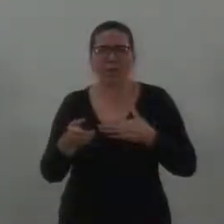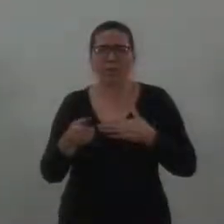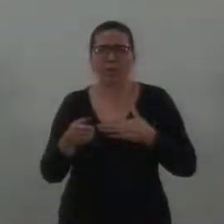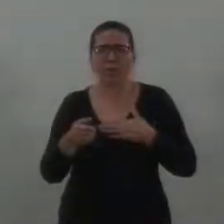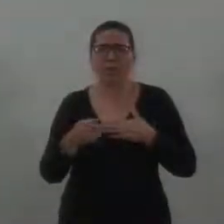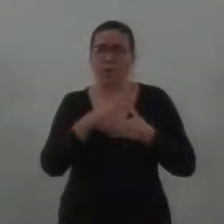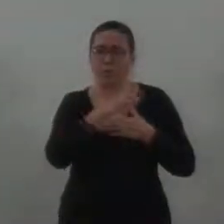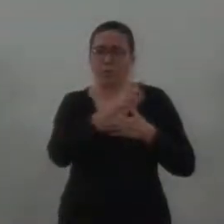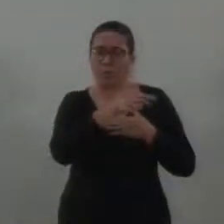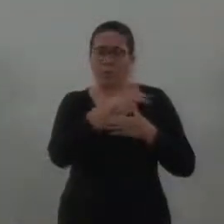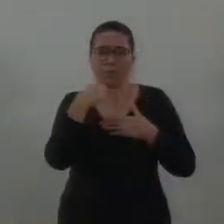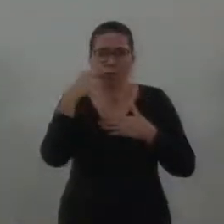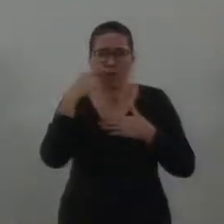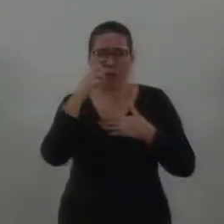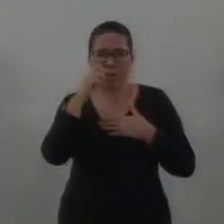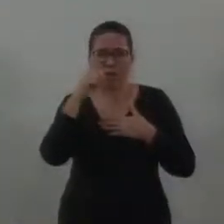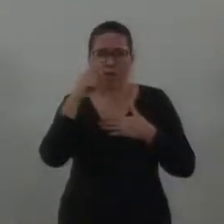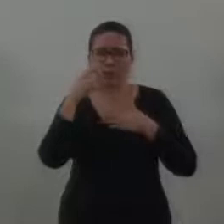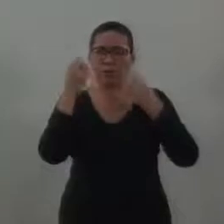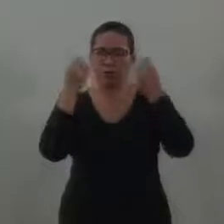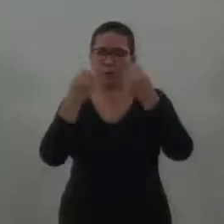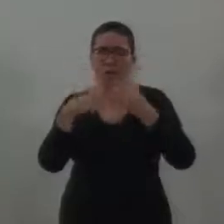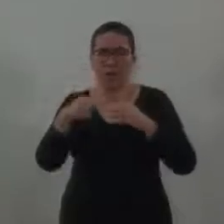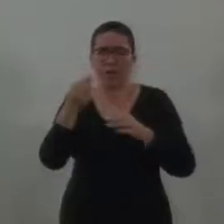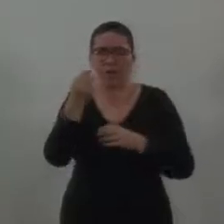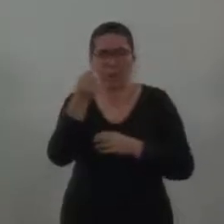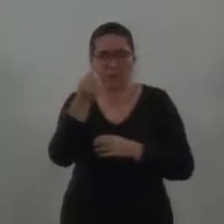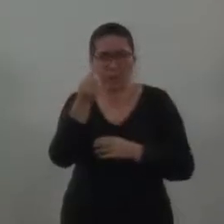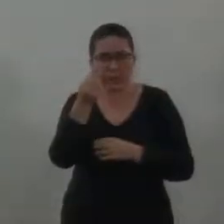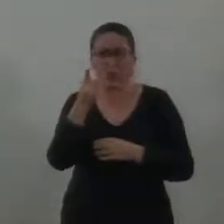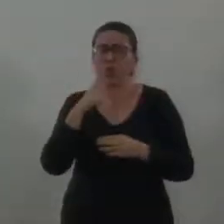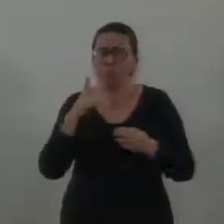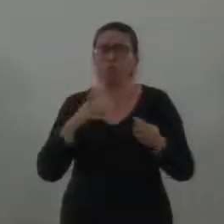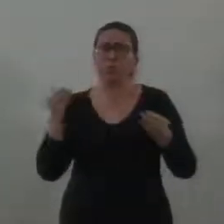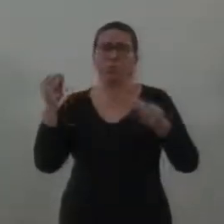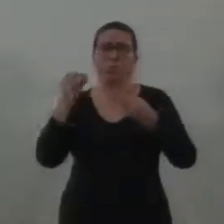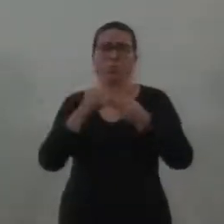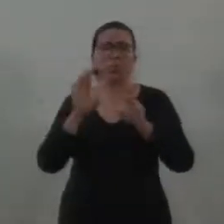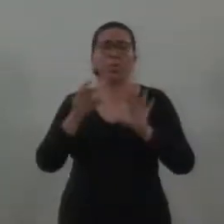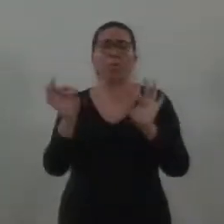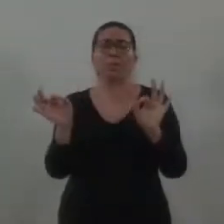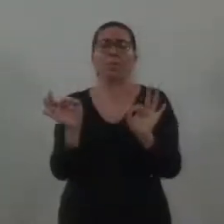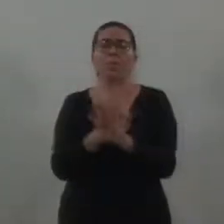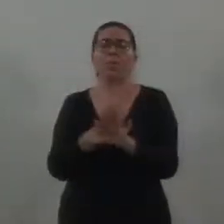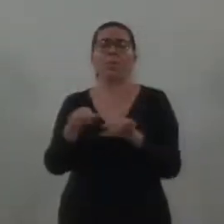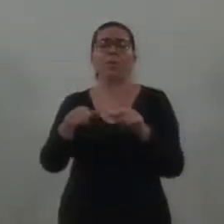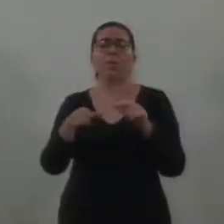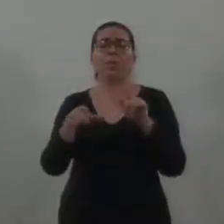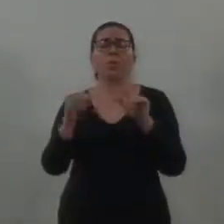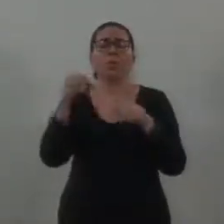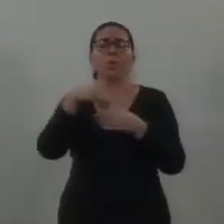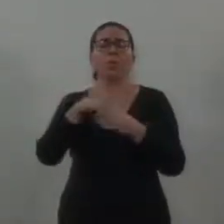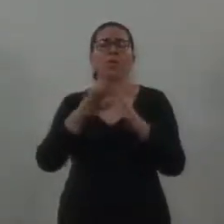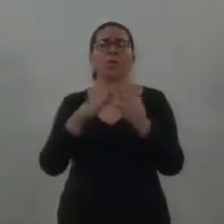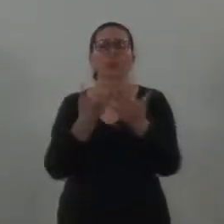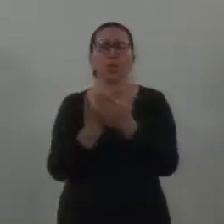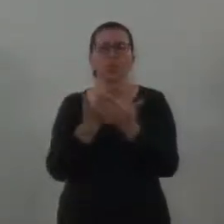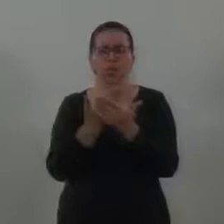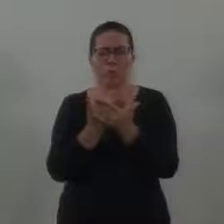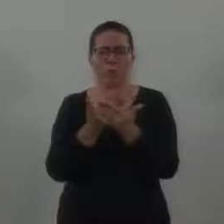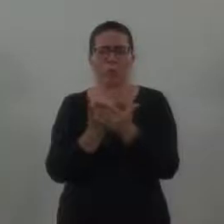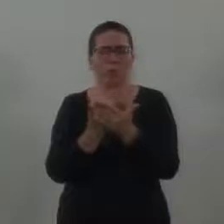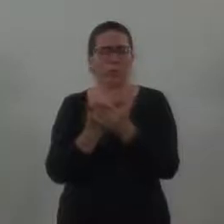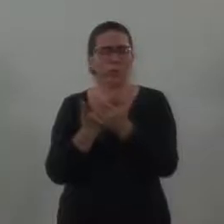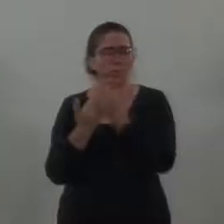números. Esse é um recurso que já estava lá da merenda escolar. Então, cerca de 8 milhões a gente gasta